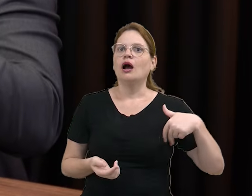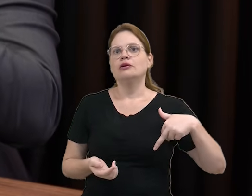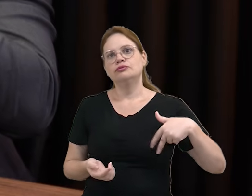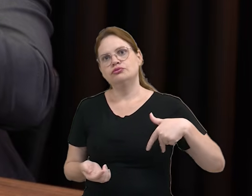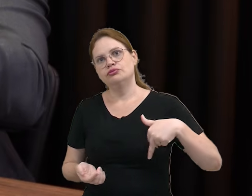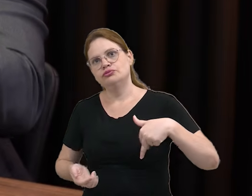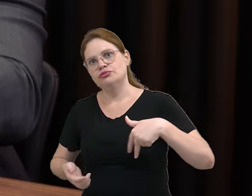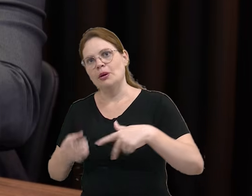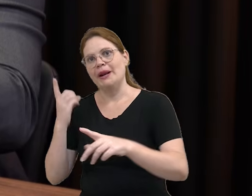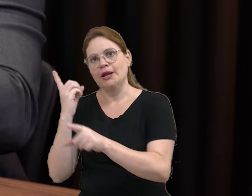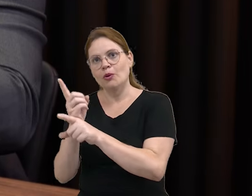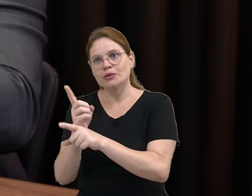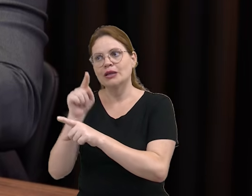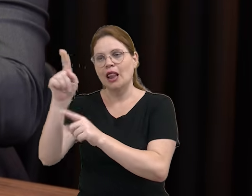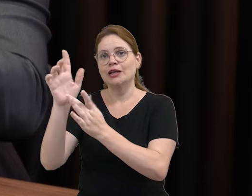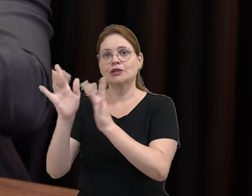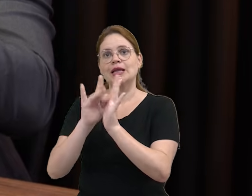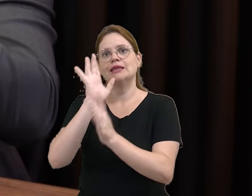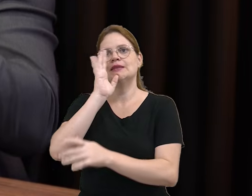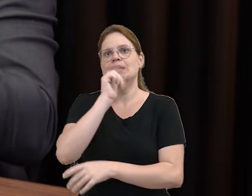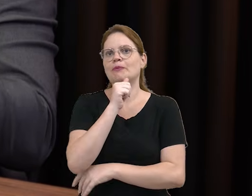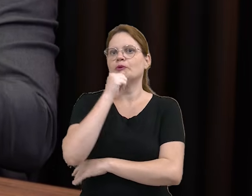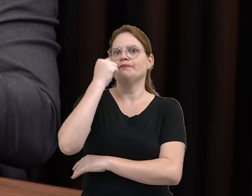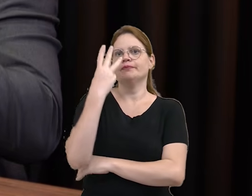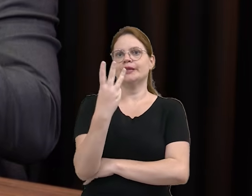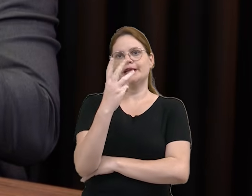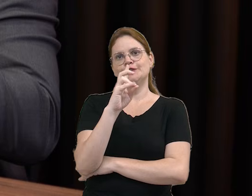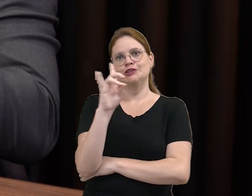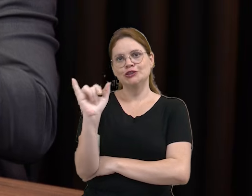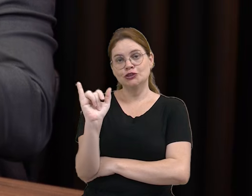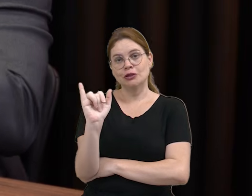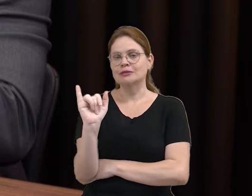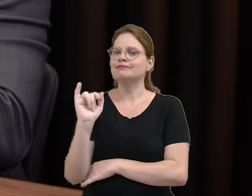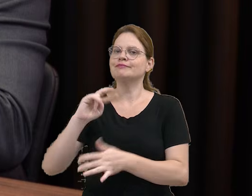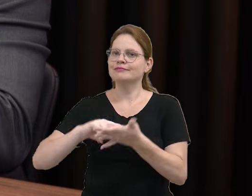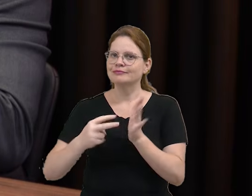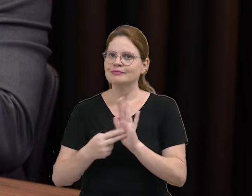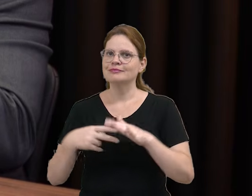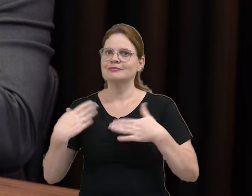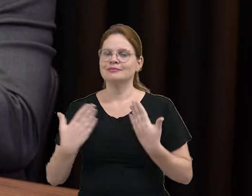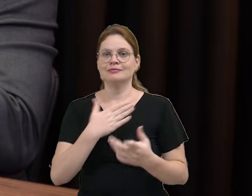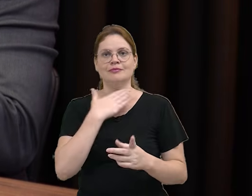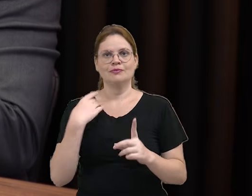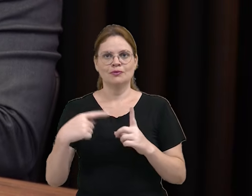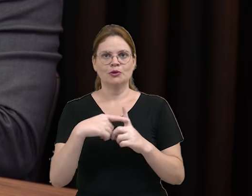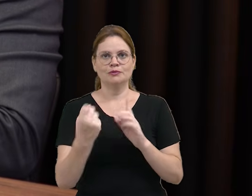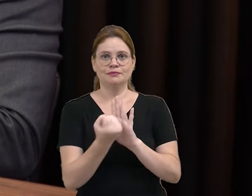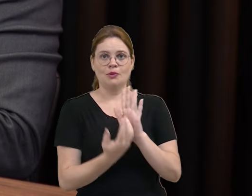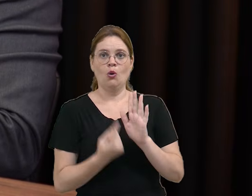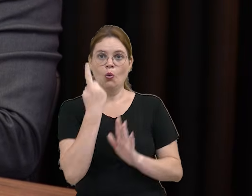do terceiro dia no templo. Então, reforçando